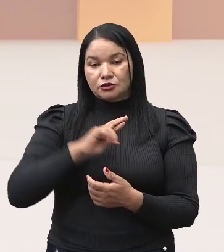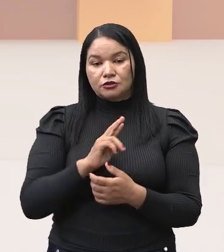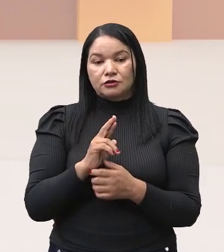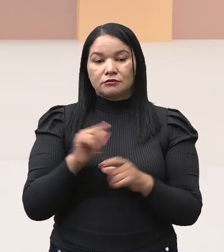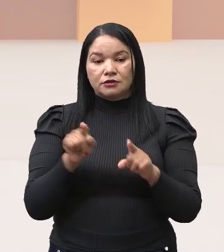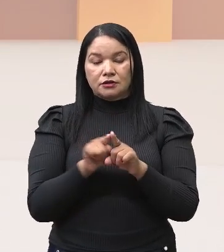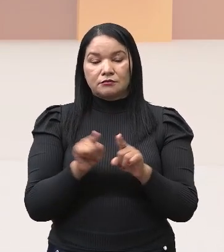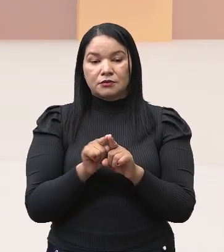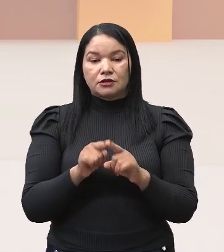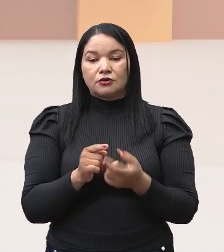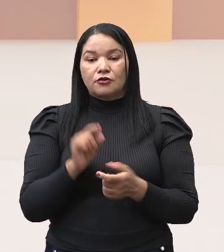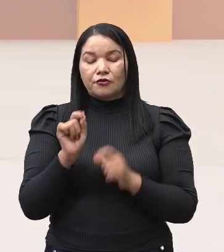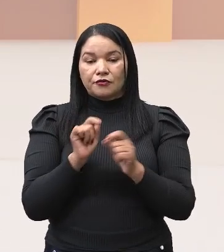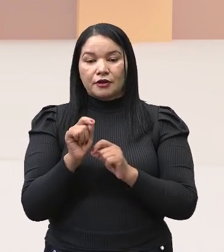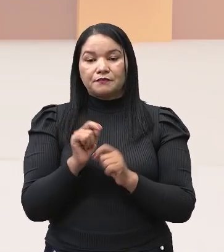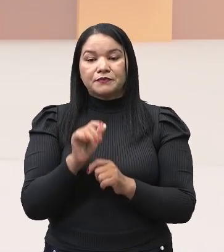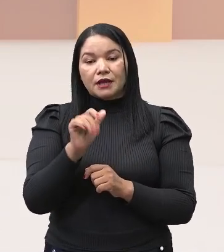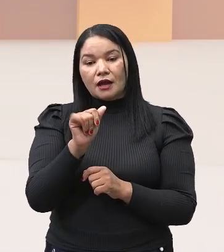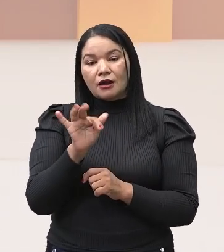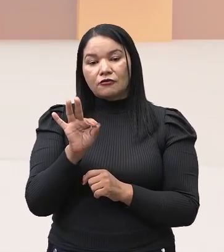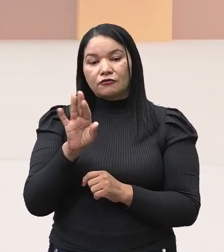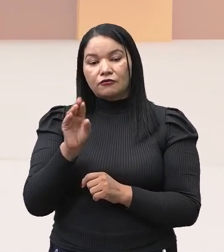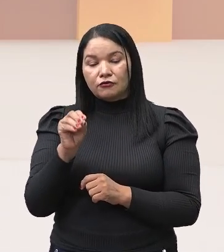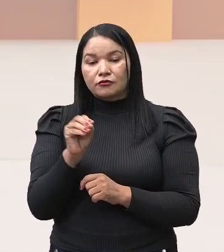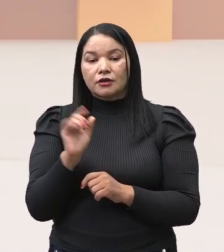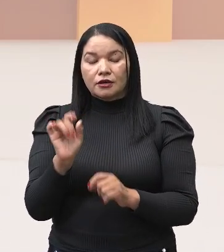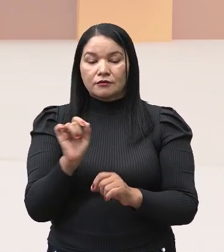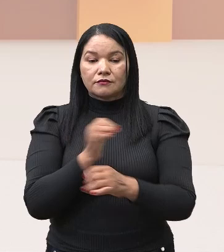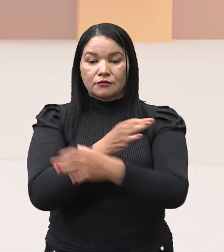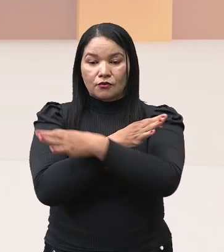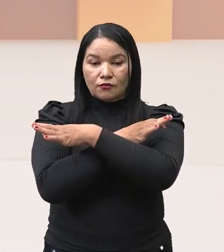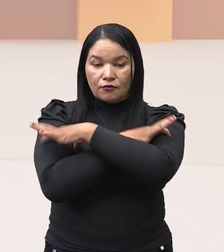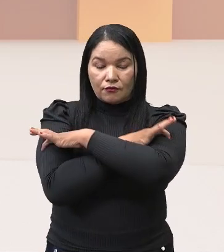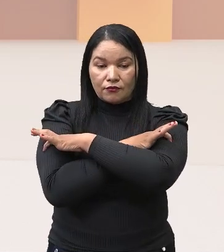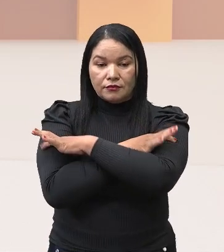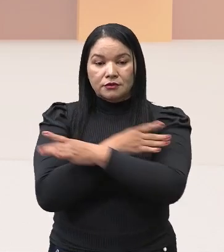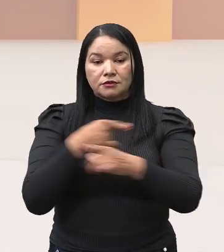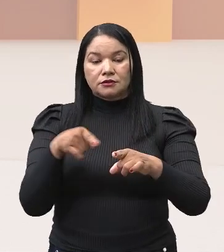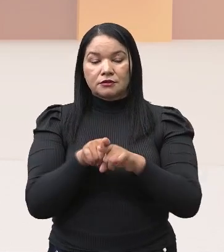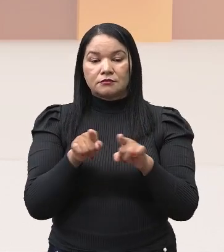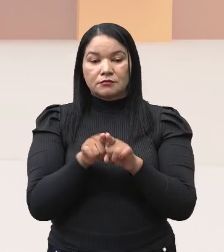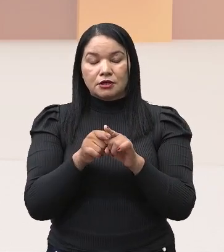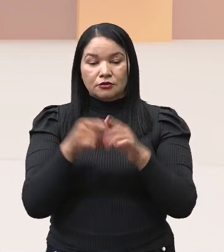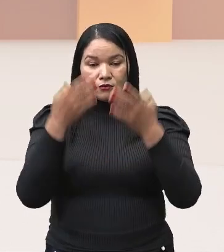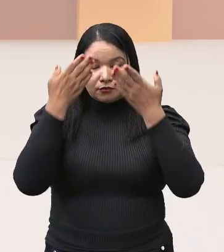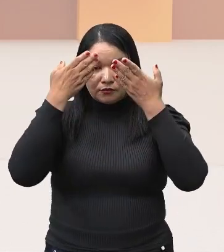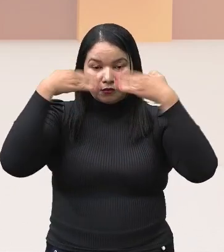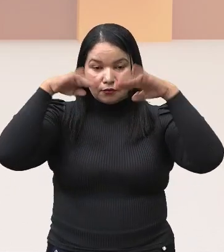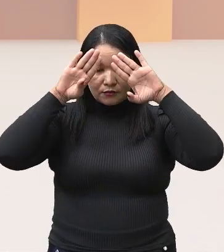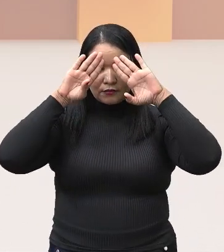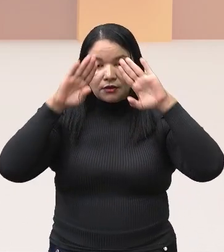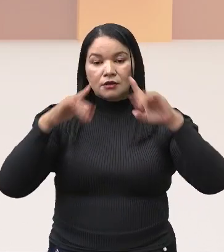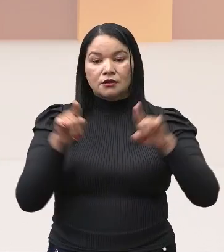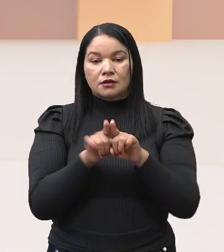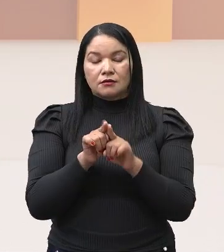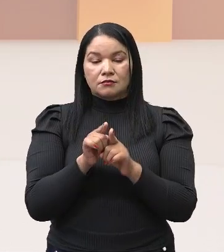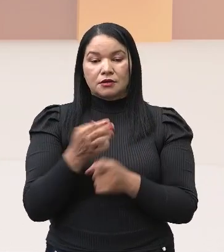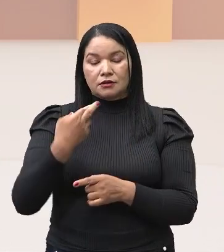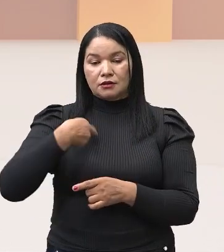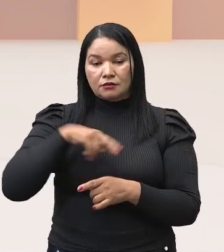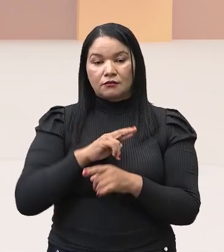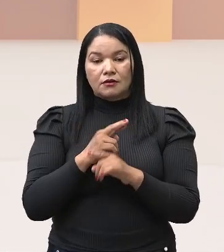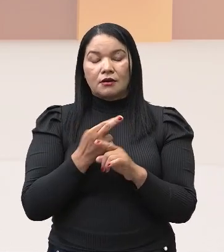de afro-brasileiras, como o candomblé e a umbanda, preservam crenças e